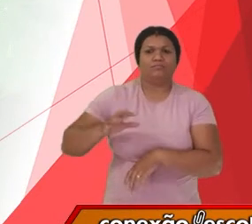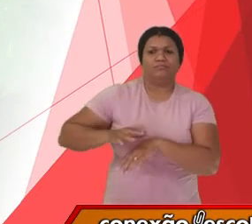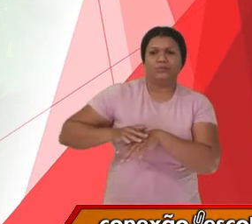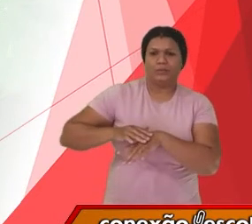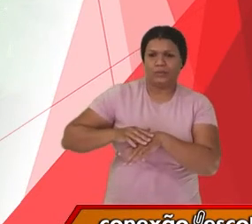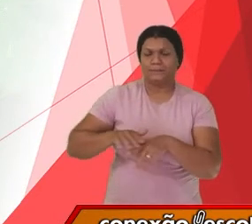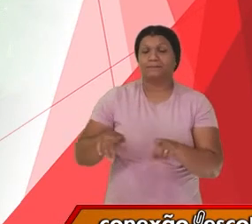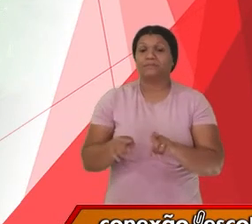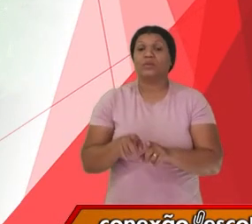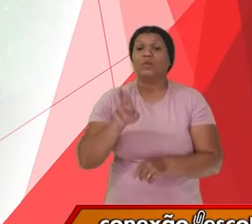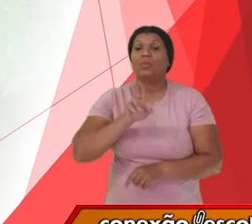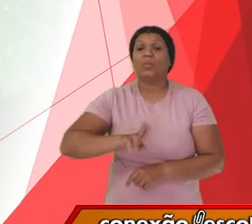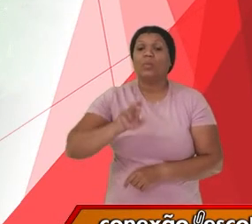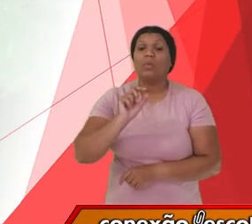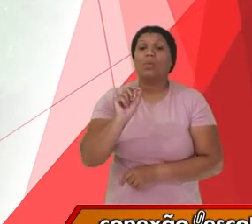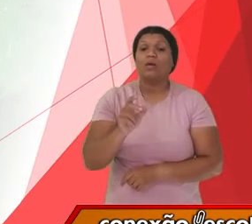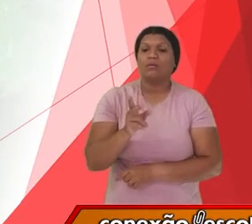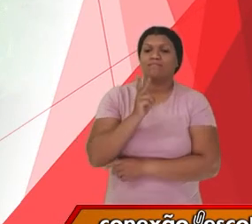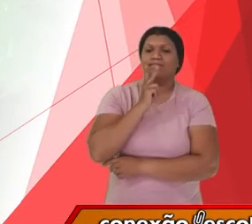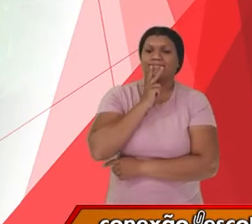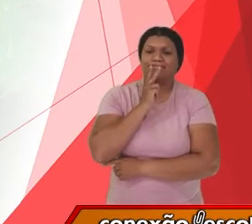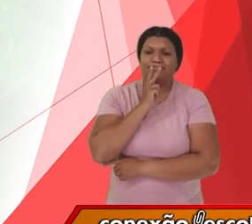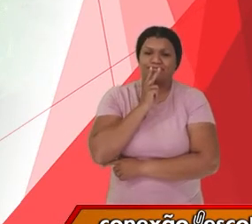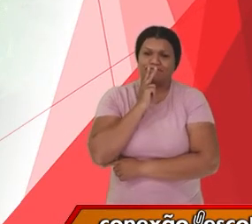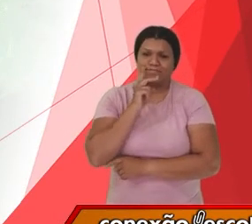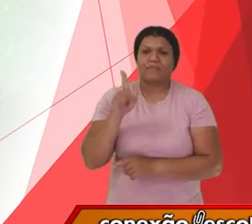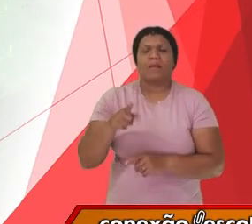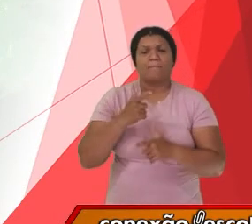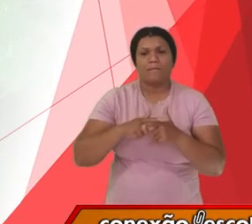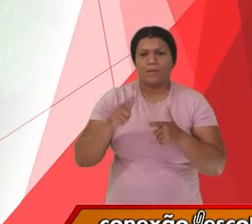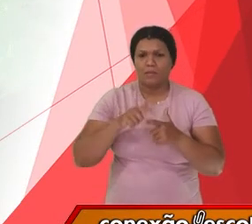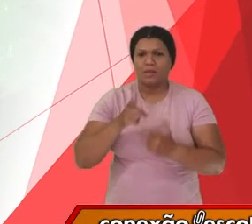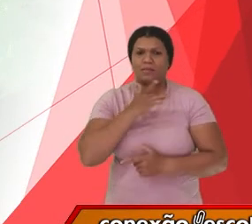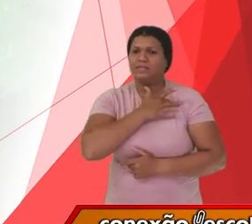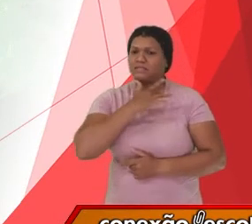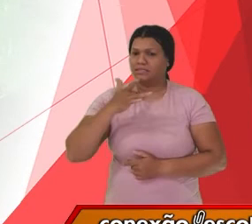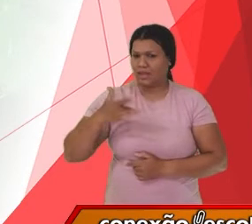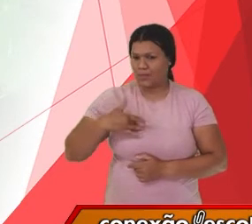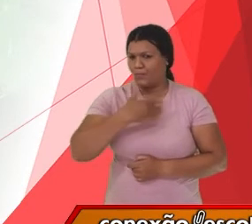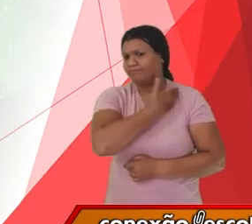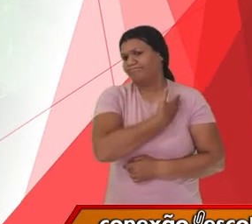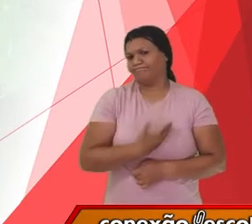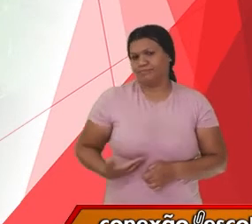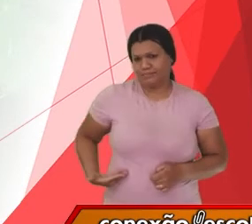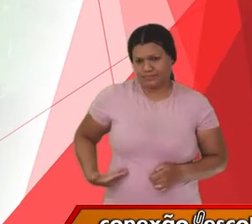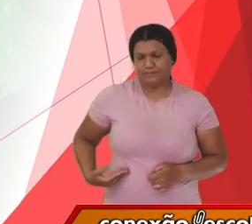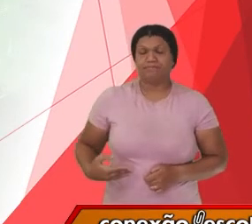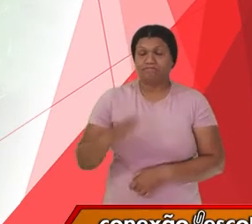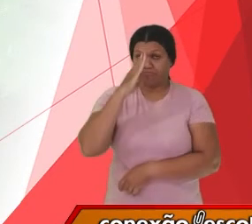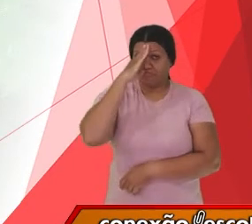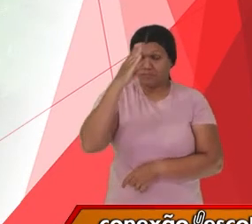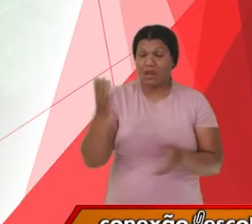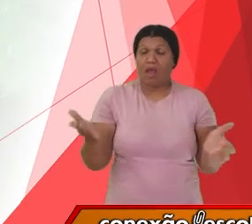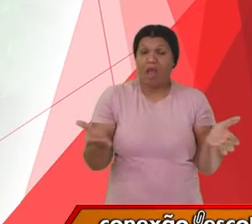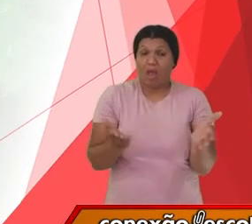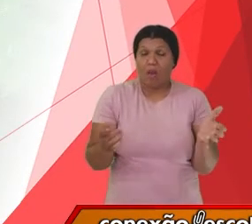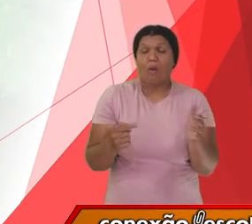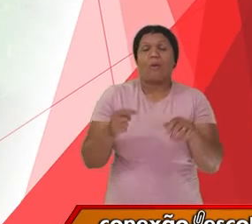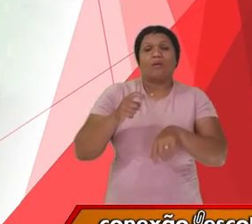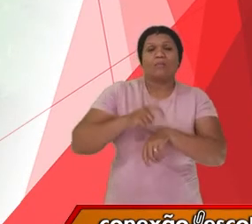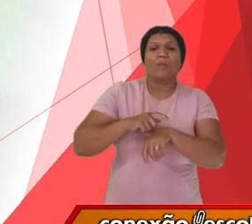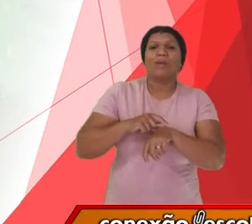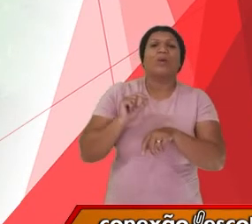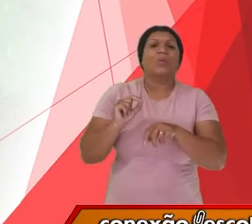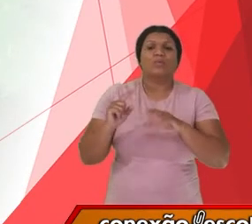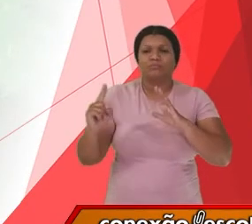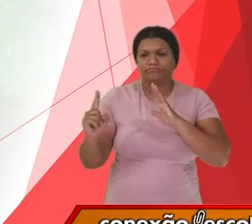e significativo problema de saúde pública. E nós podemos perceber que, principalmente nesse momento de isolamento social,